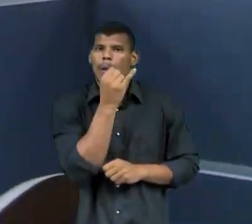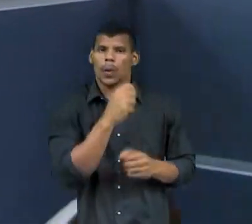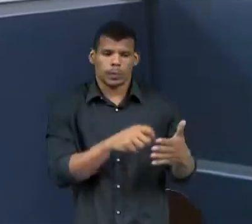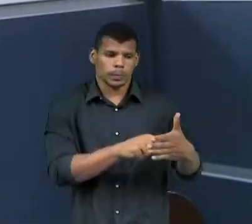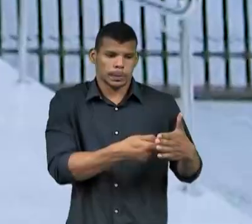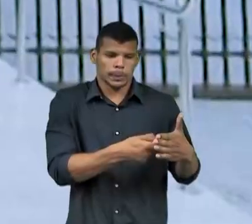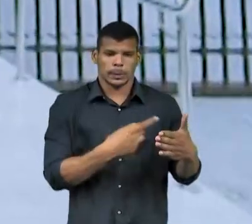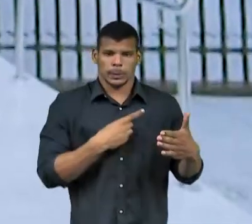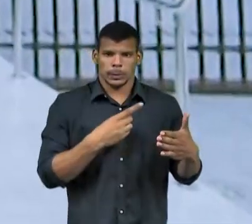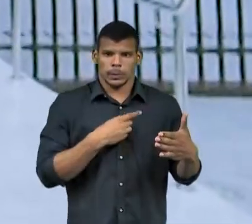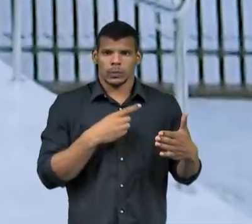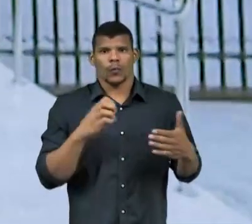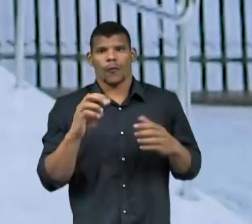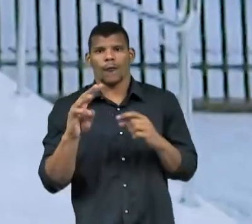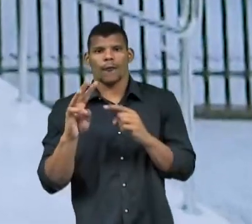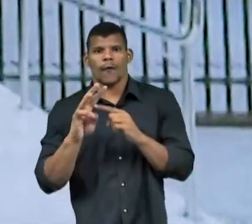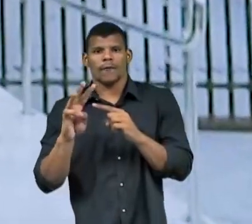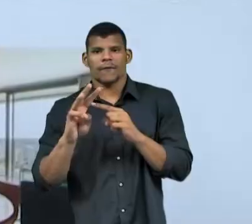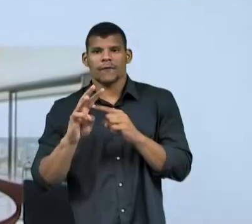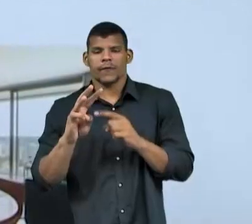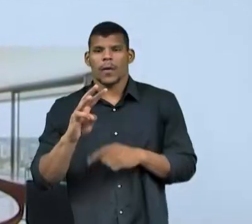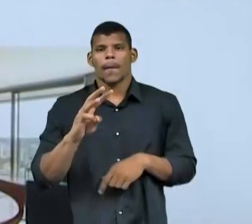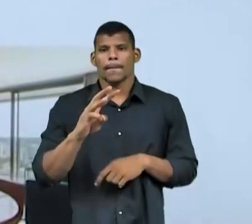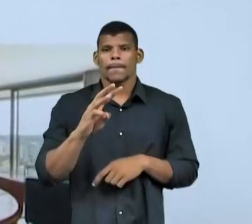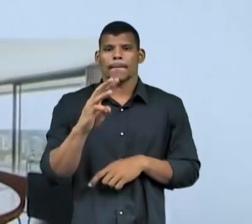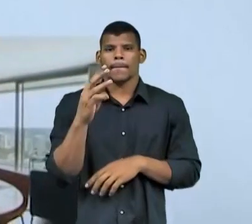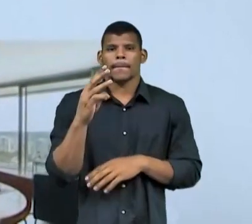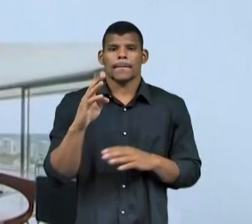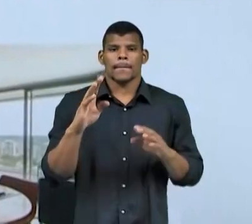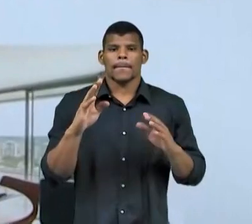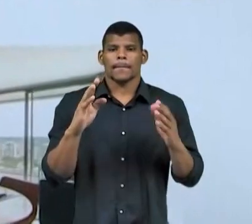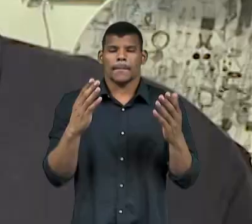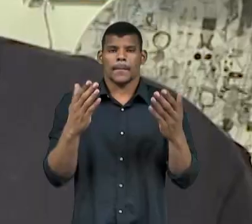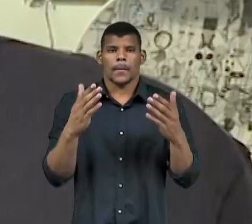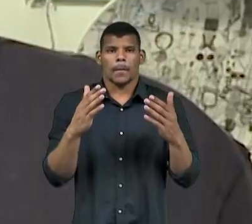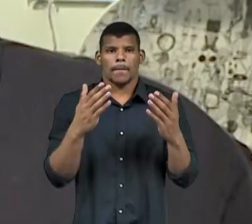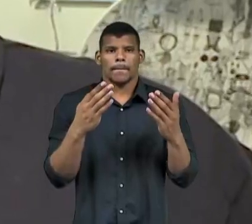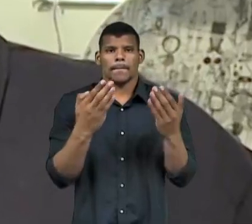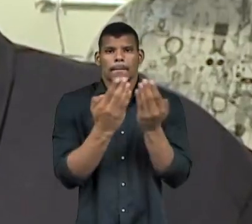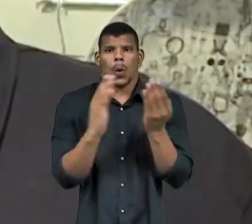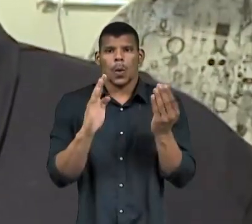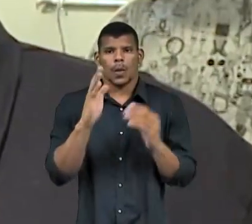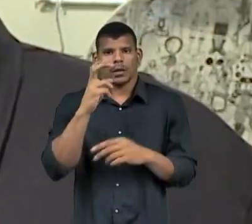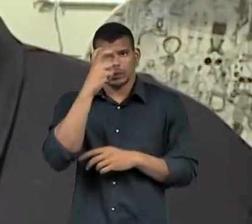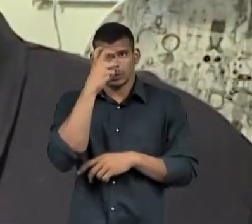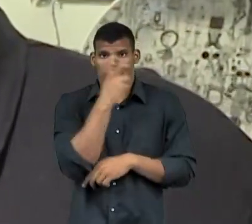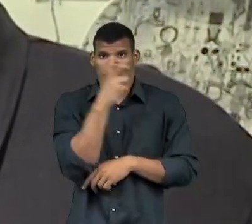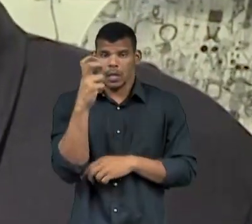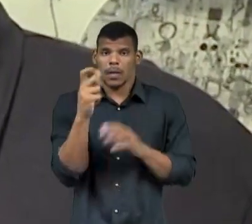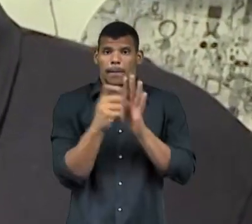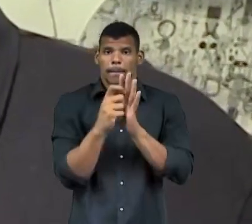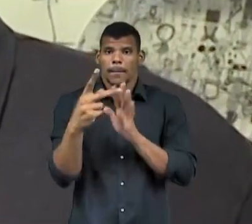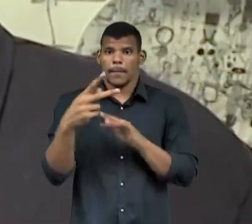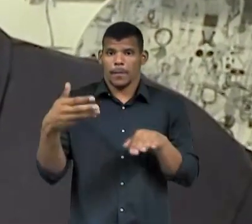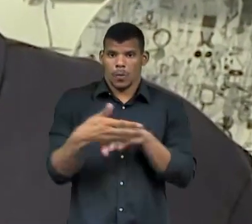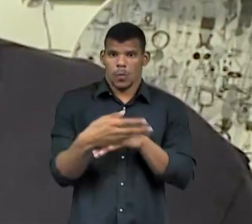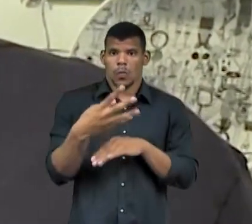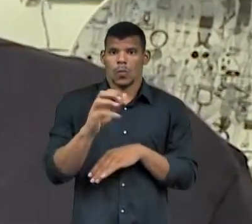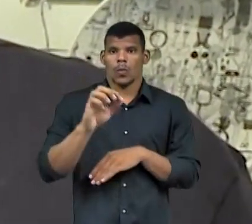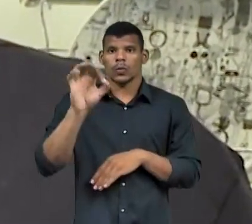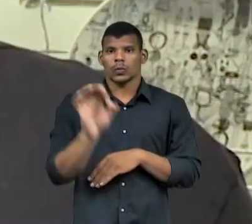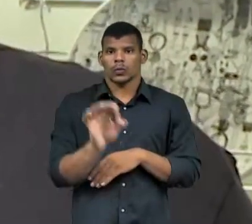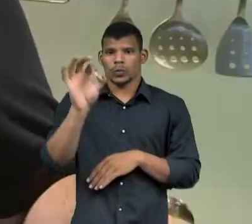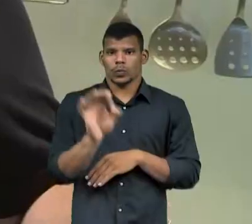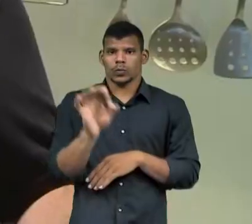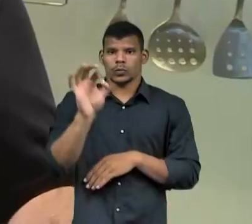com Wi-Fi e portaria inteligente, com acesso via aplicativo, que reduzem em até 40% o custo